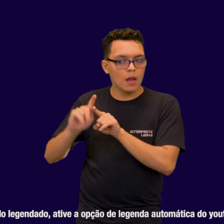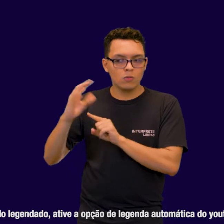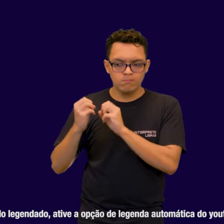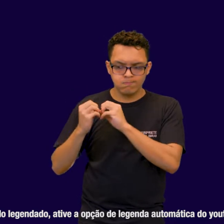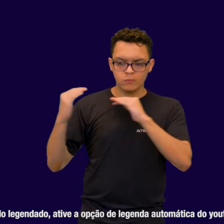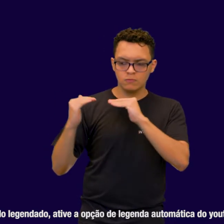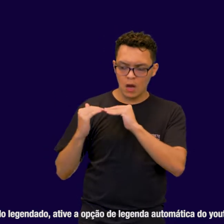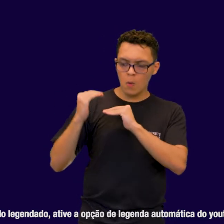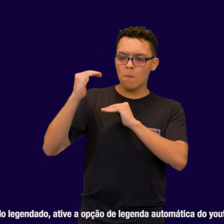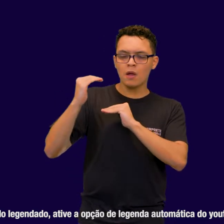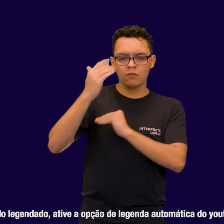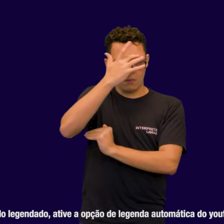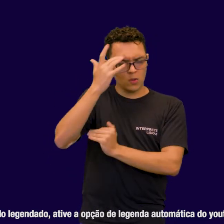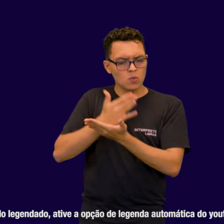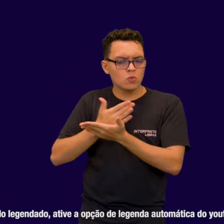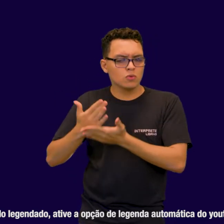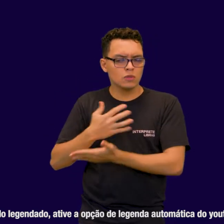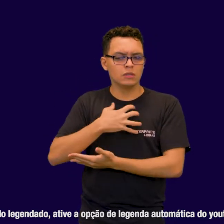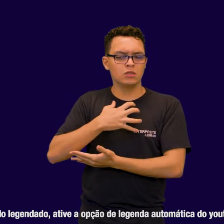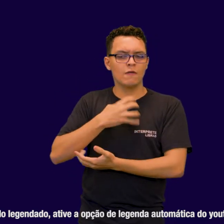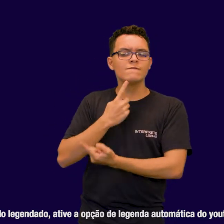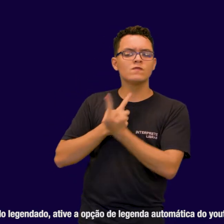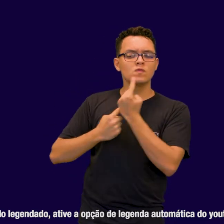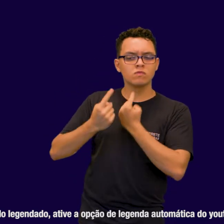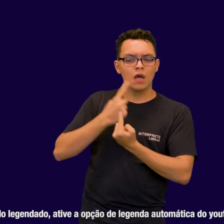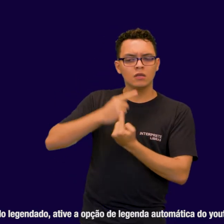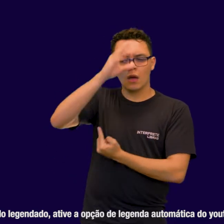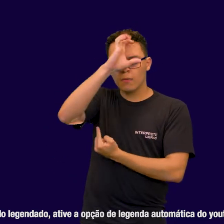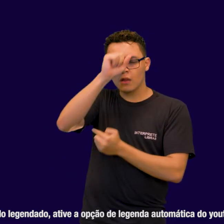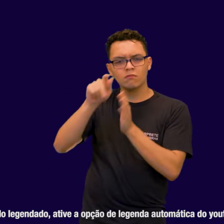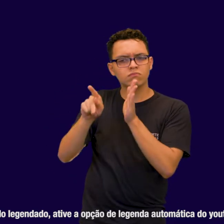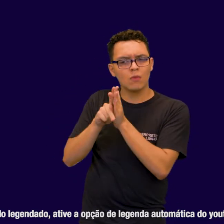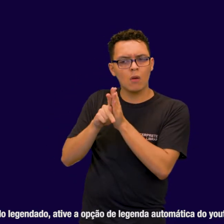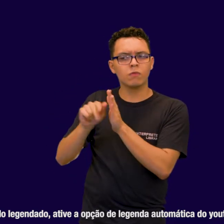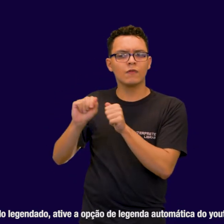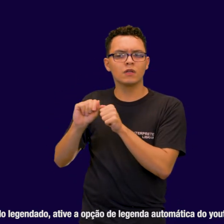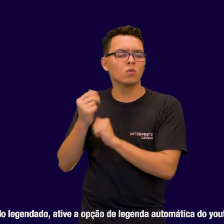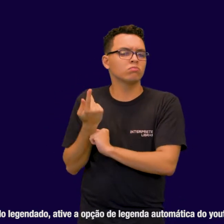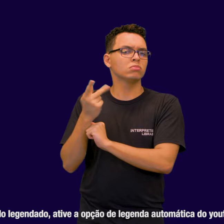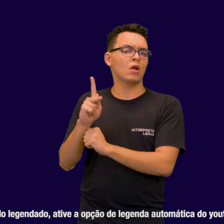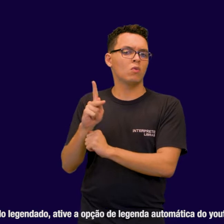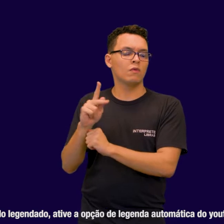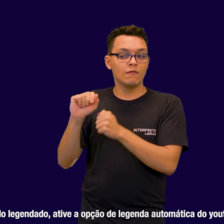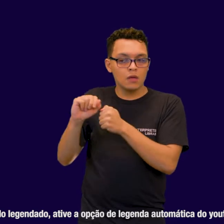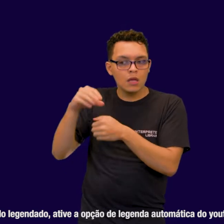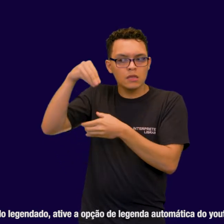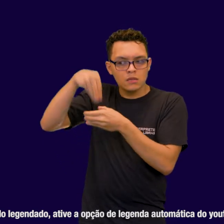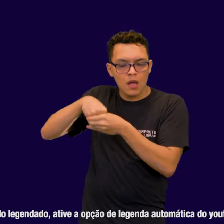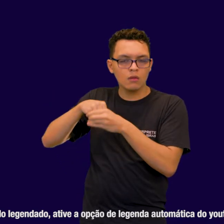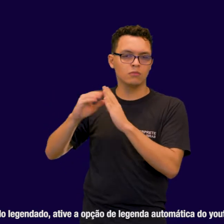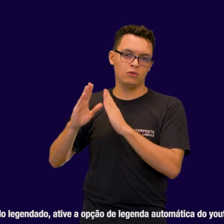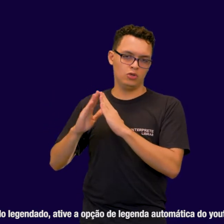também no final da década de 90, início dos anos 2000, as pessoas aprenderam a fazer muitas coisas em casa, os